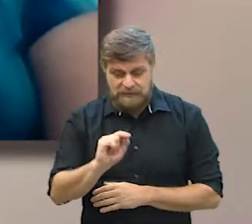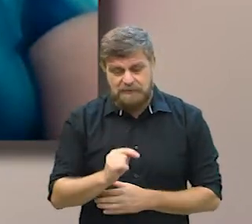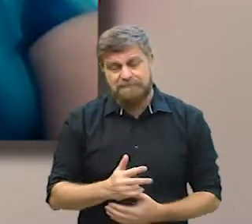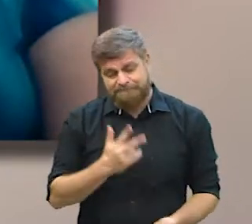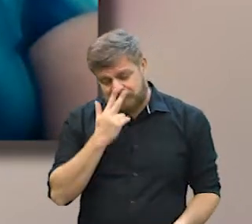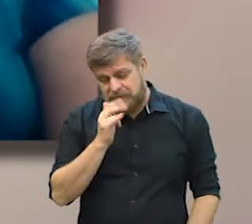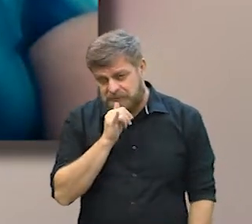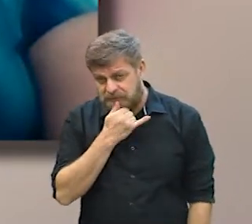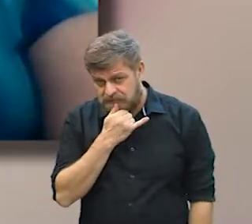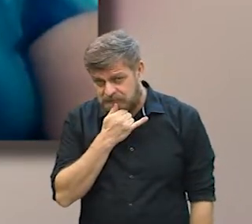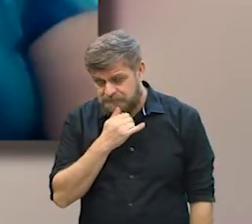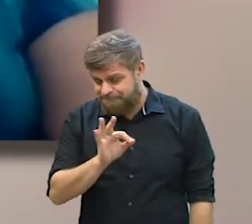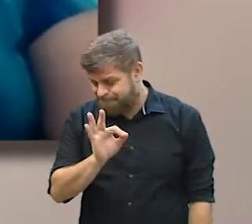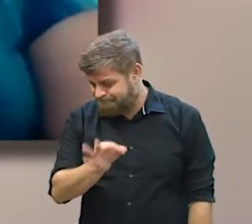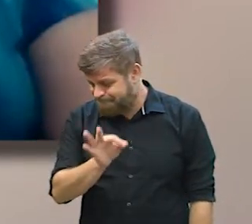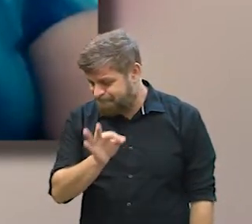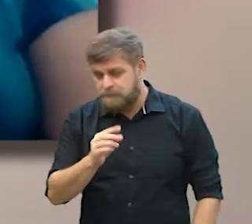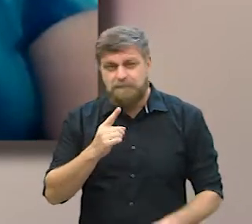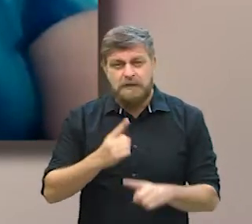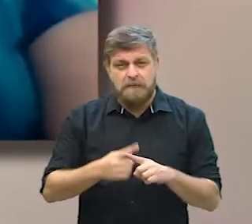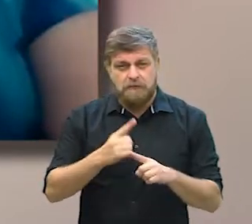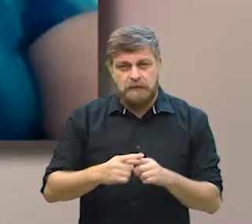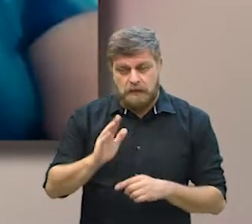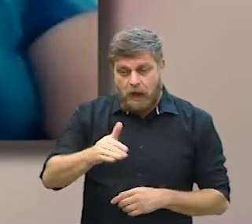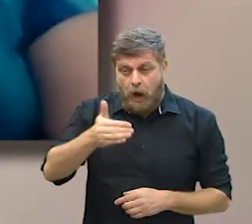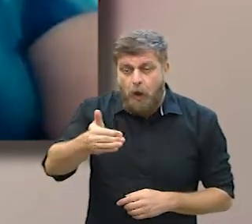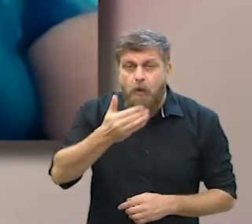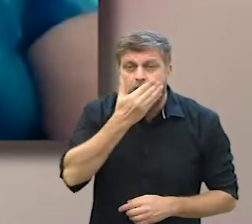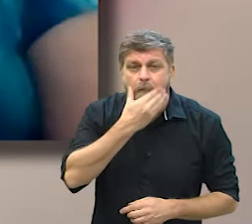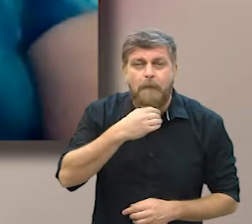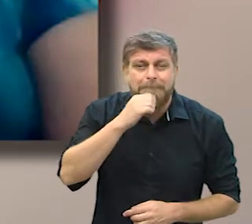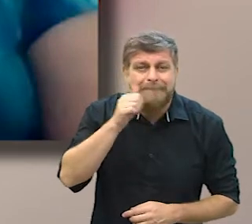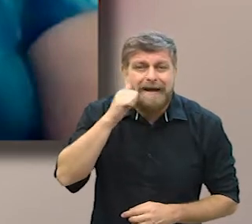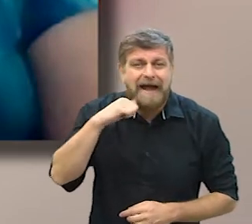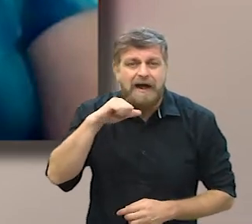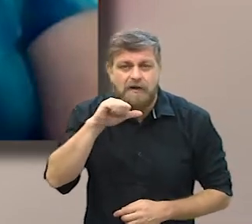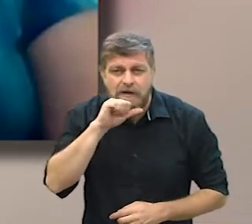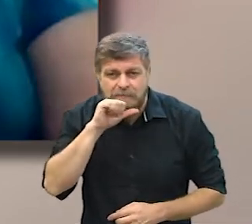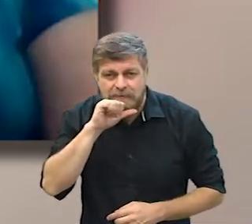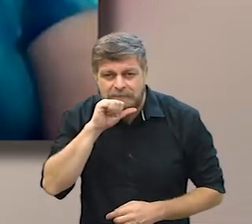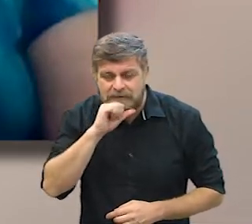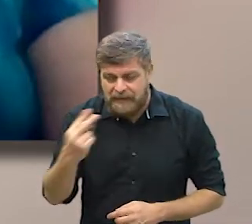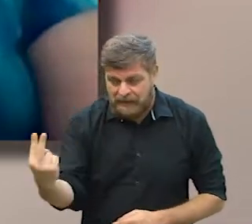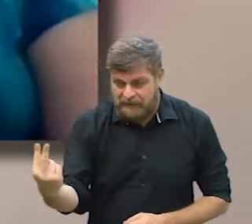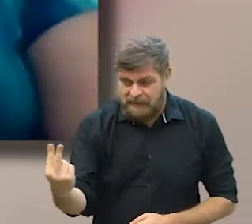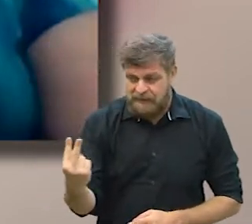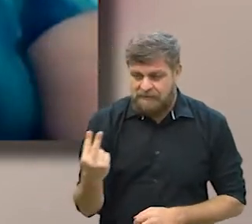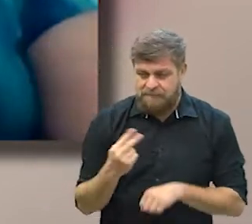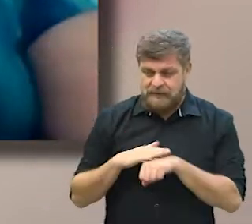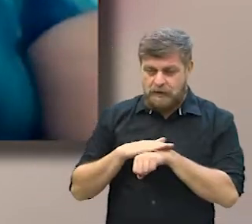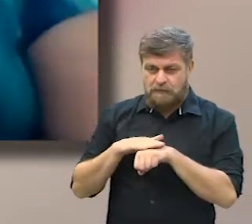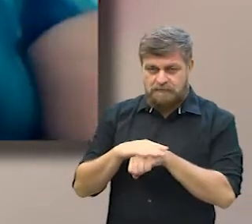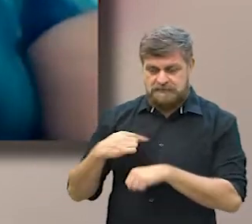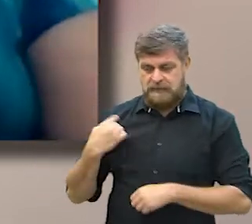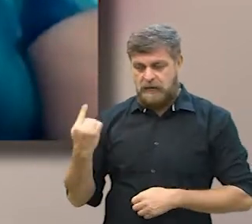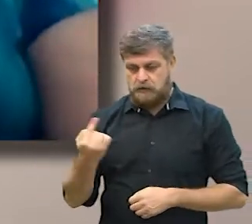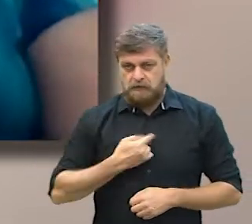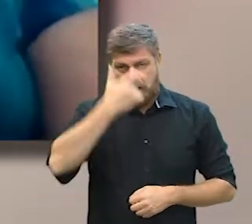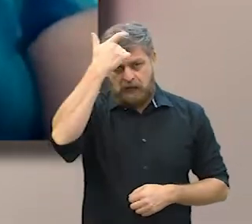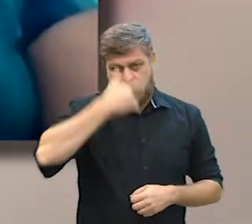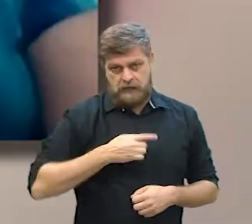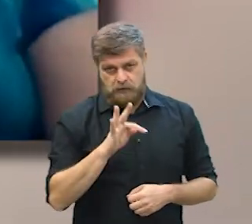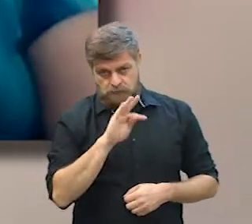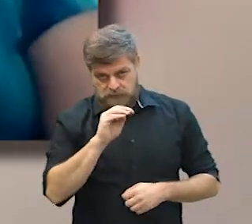a ser triste isso um pouquinho, Viviane, porque quando os pais são indicados para nós, que somos, né, eu,